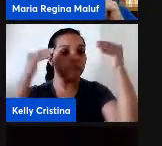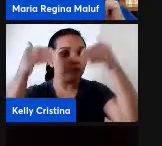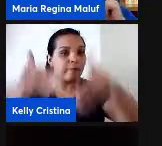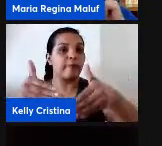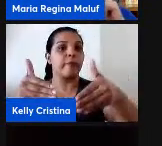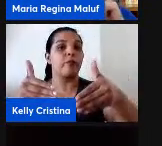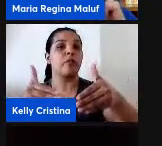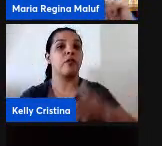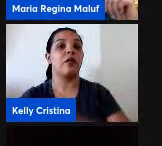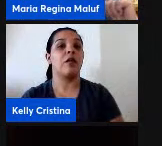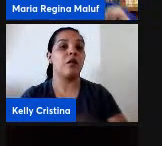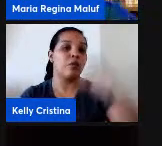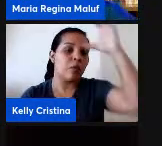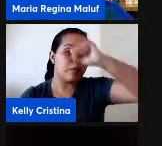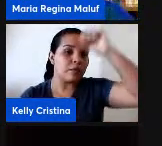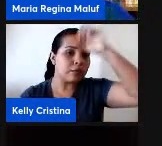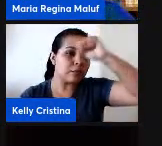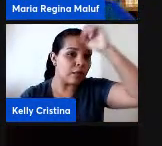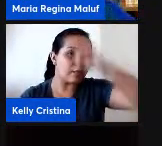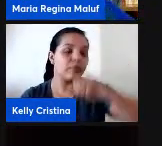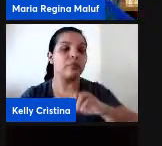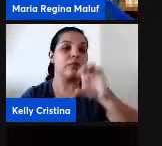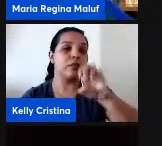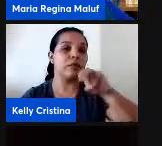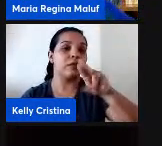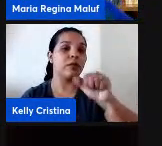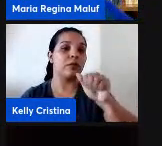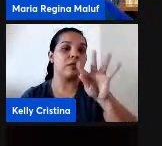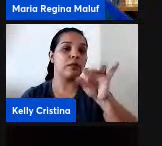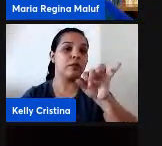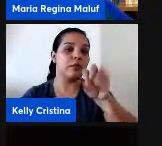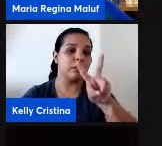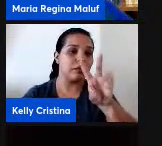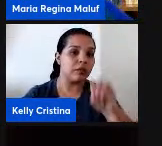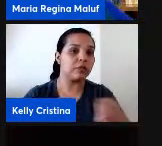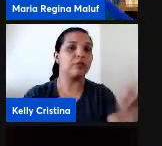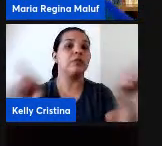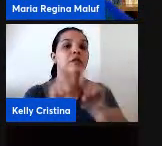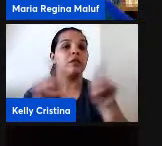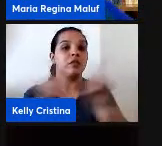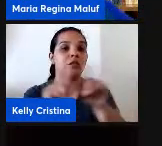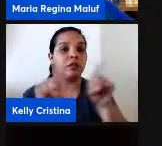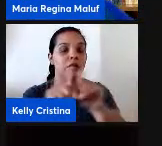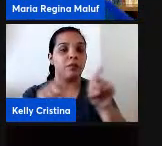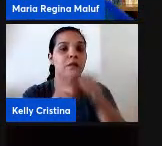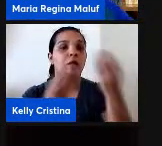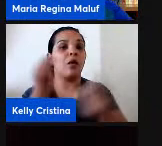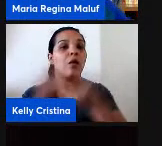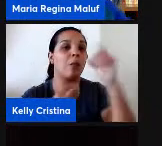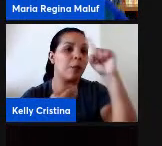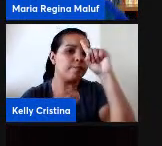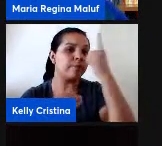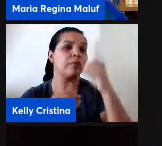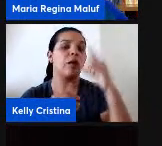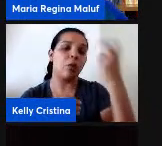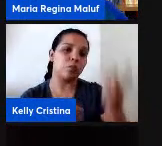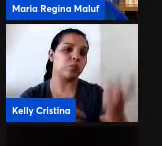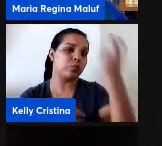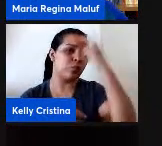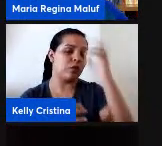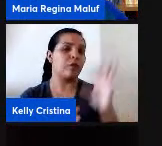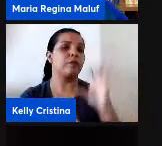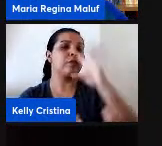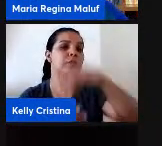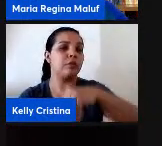do aprendizado inativo. Vou falar também como essa invenção cultural foi inserida